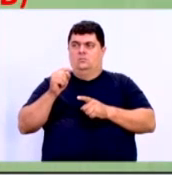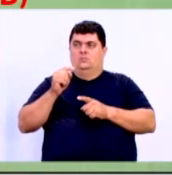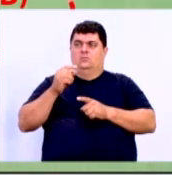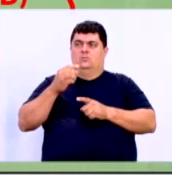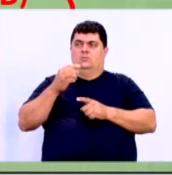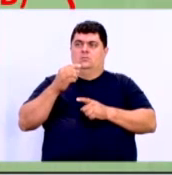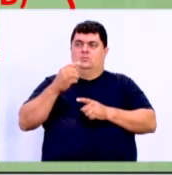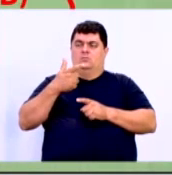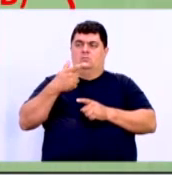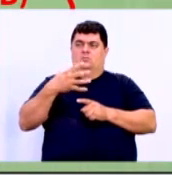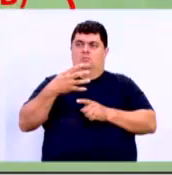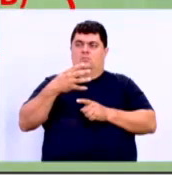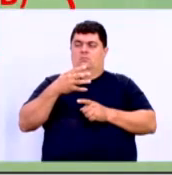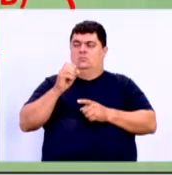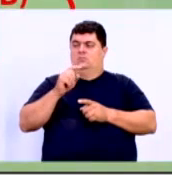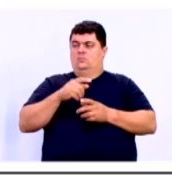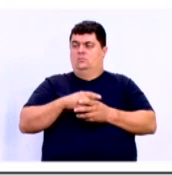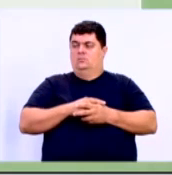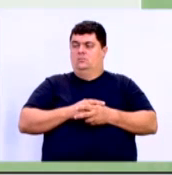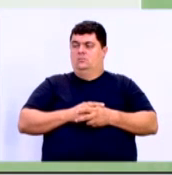2.000, 24.000.